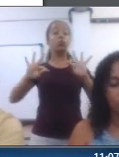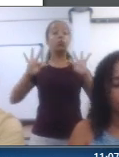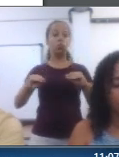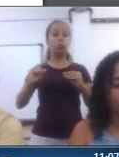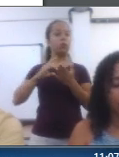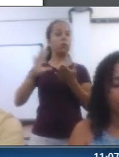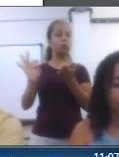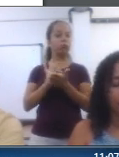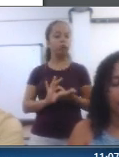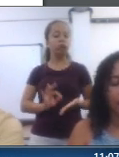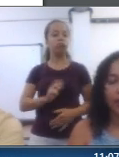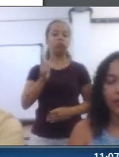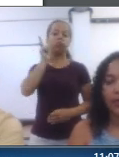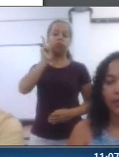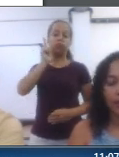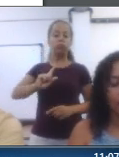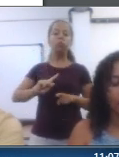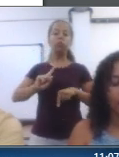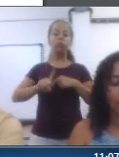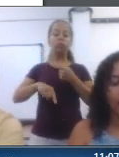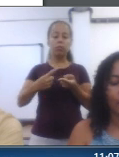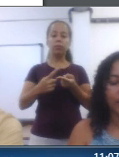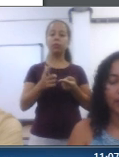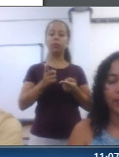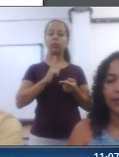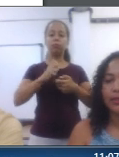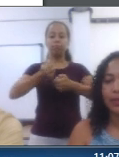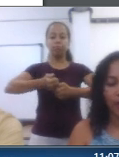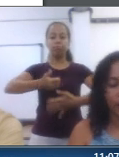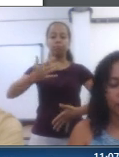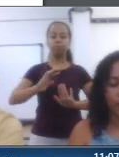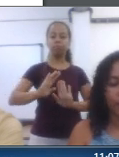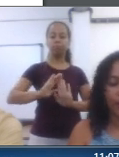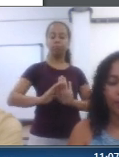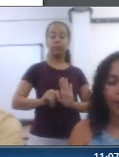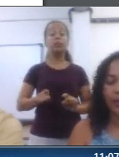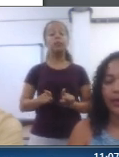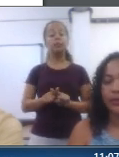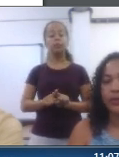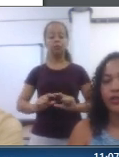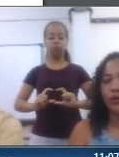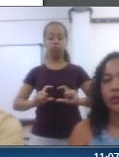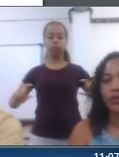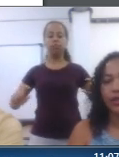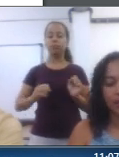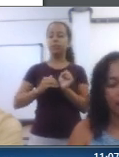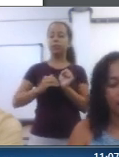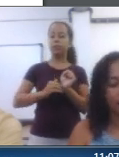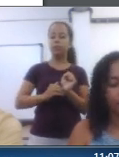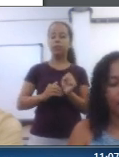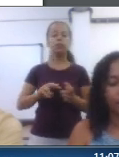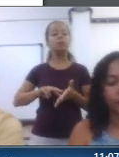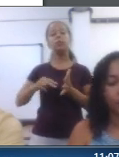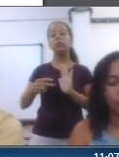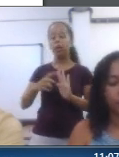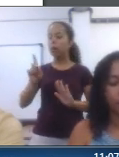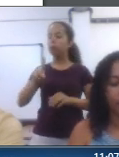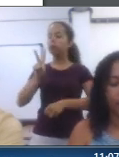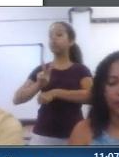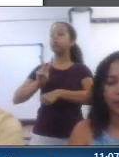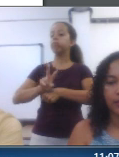inscrições homologadas e, em seguida, será apresentada a semente, para que esta seja utilizada para